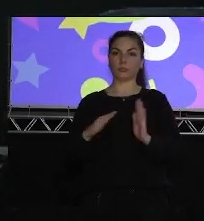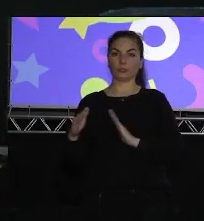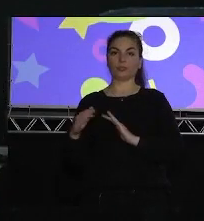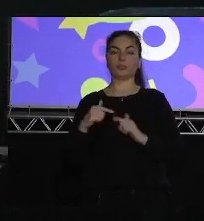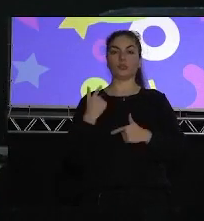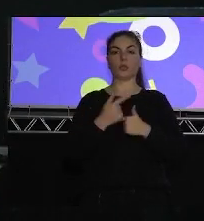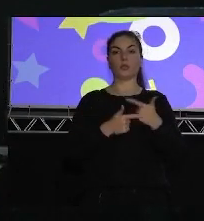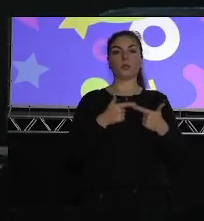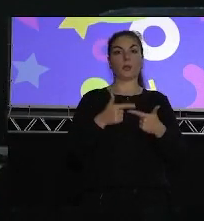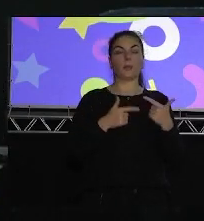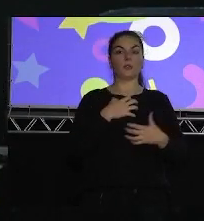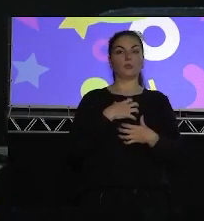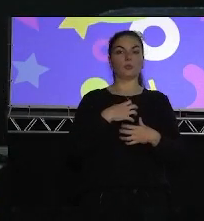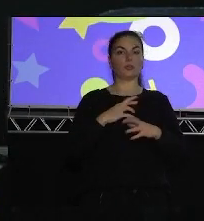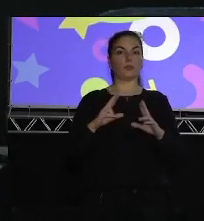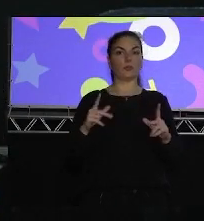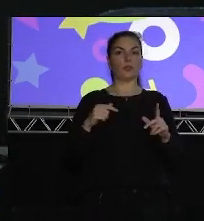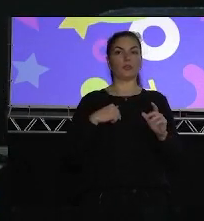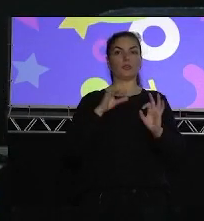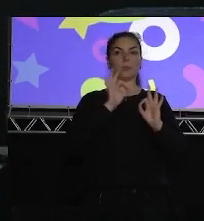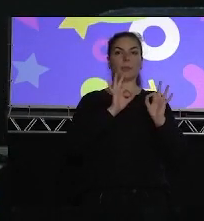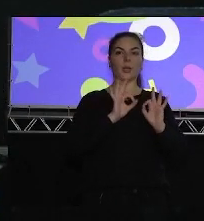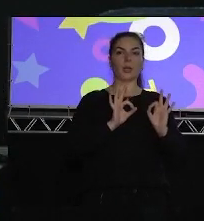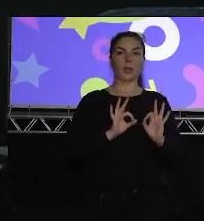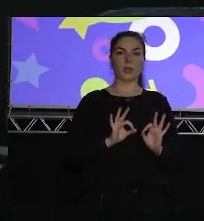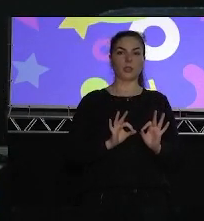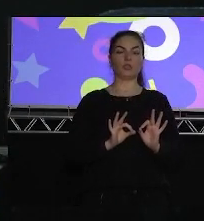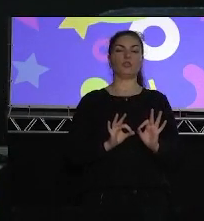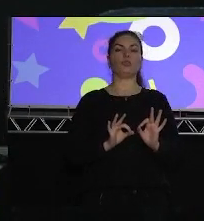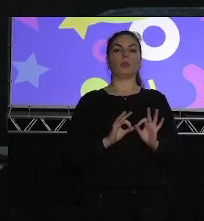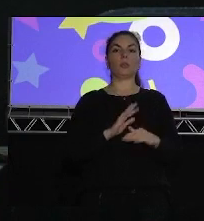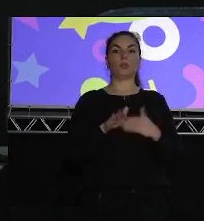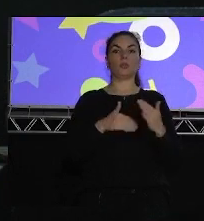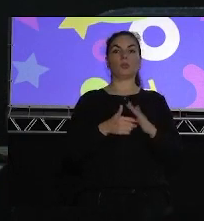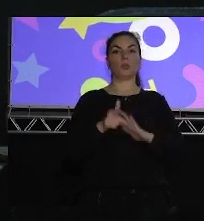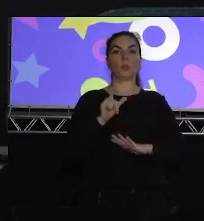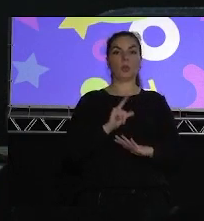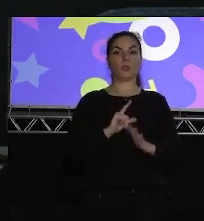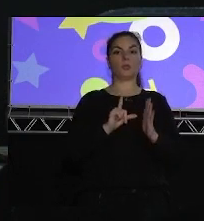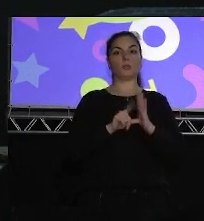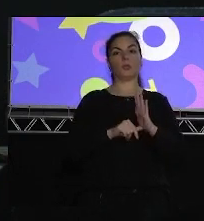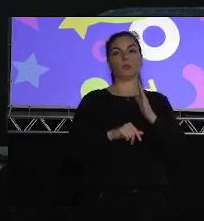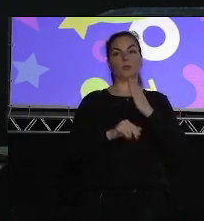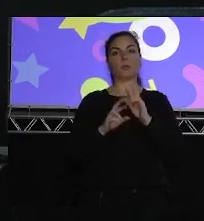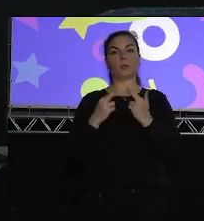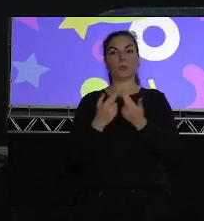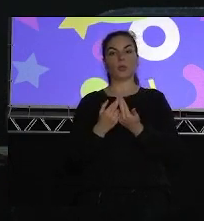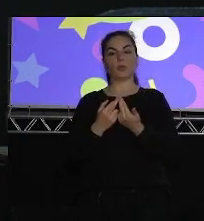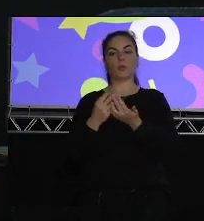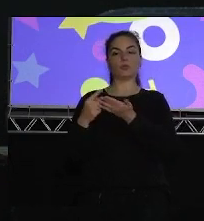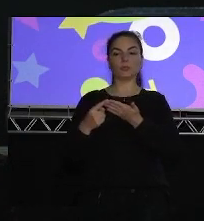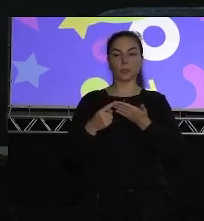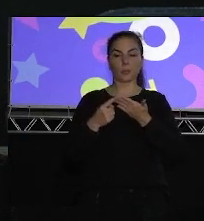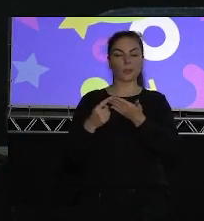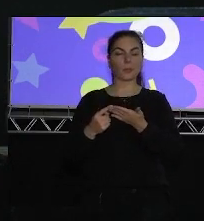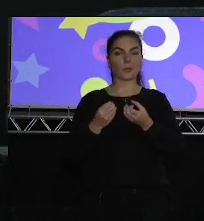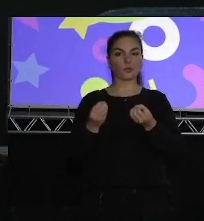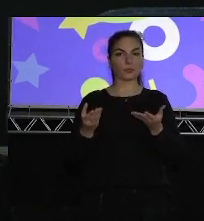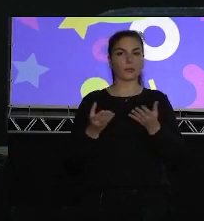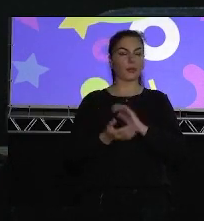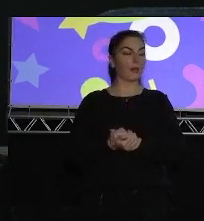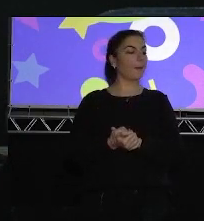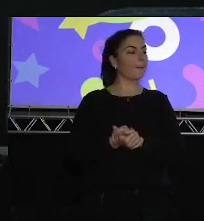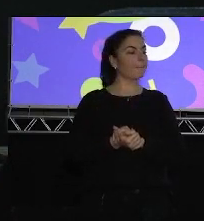de uma forma diferente, a gente planeja tudo antes e vai somente para uma reunião de alinhamento, de entrega. Então,